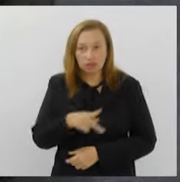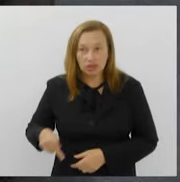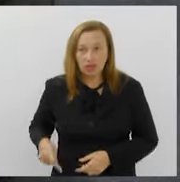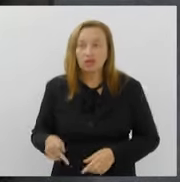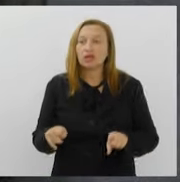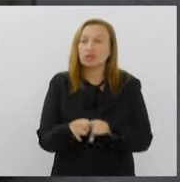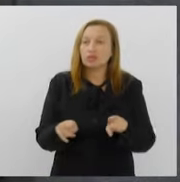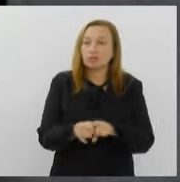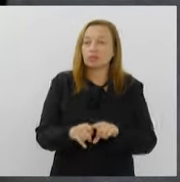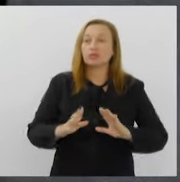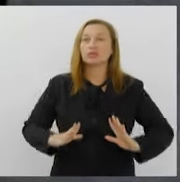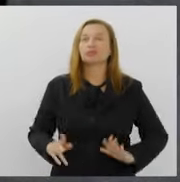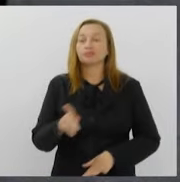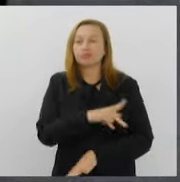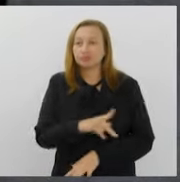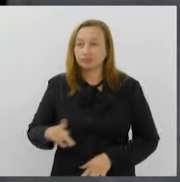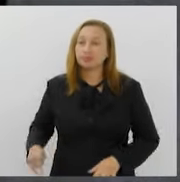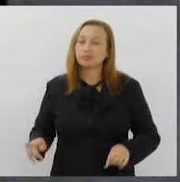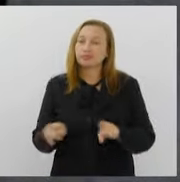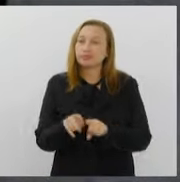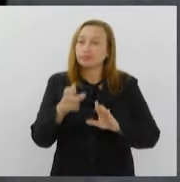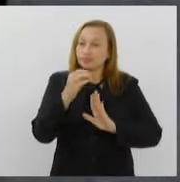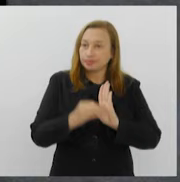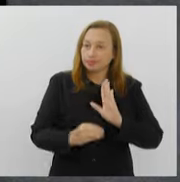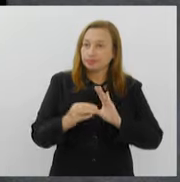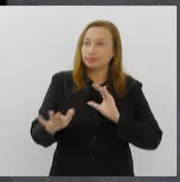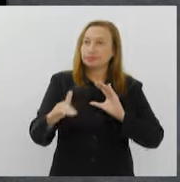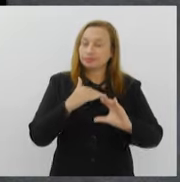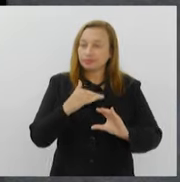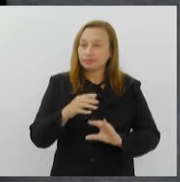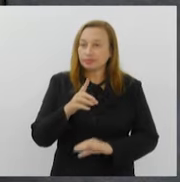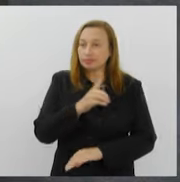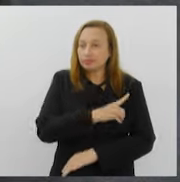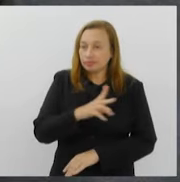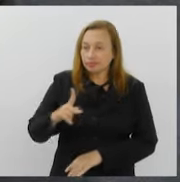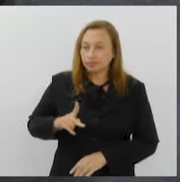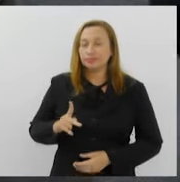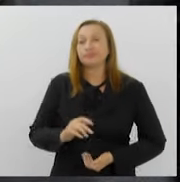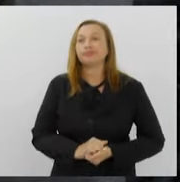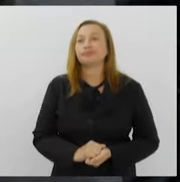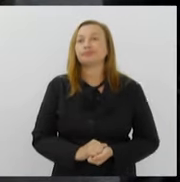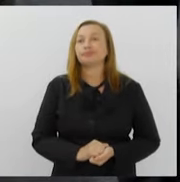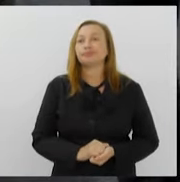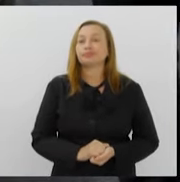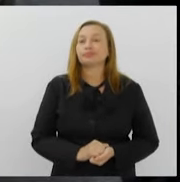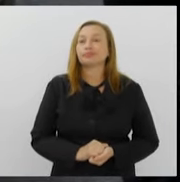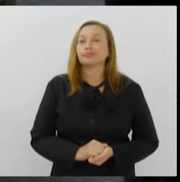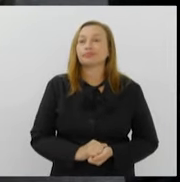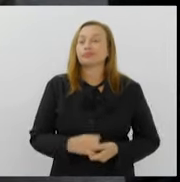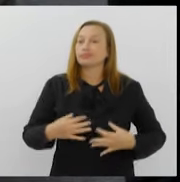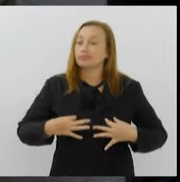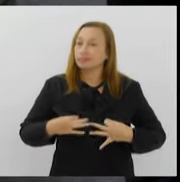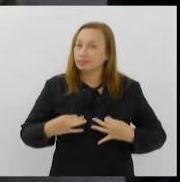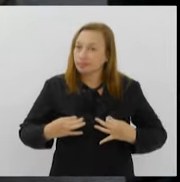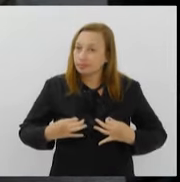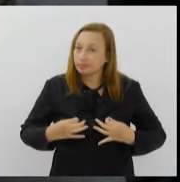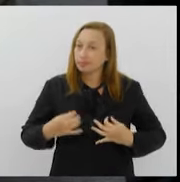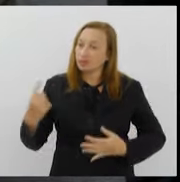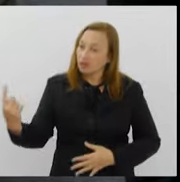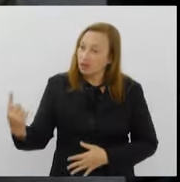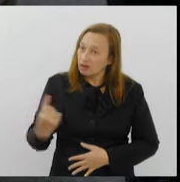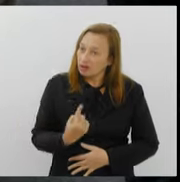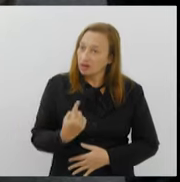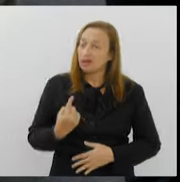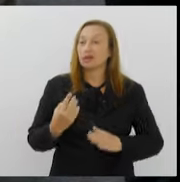como a presidência também recebeu um ofício da Defensoria, da Defensora Pública, se colocando à disposição para vir a